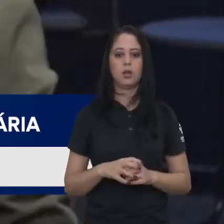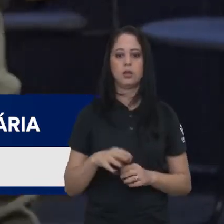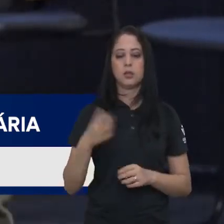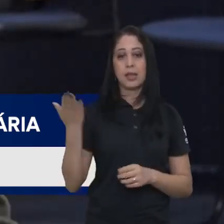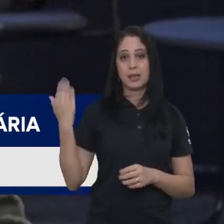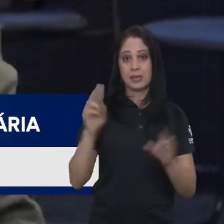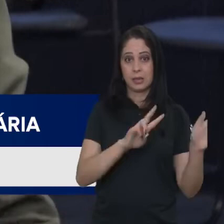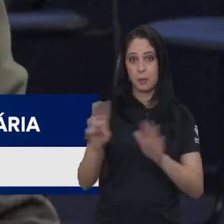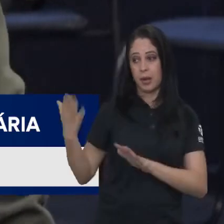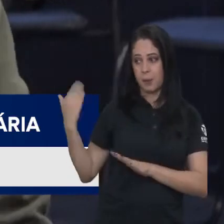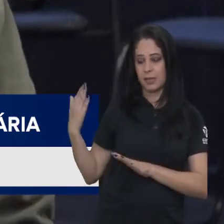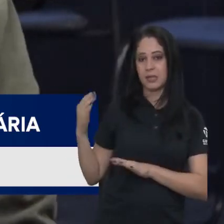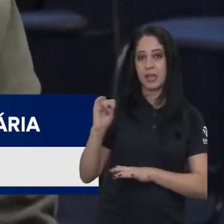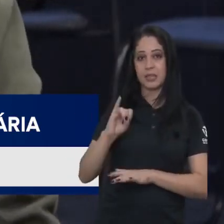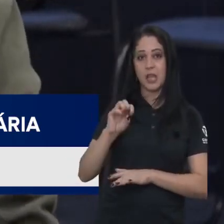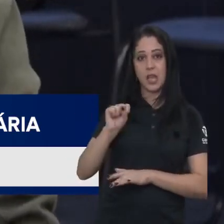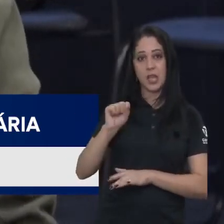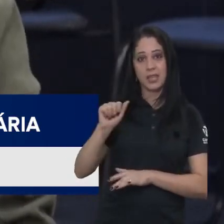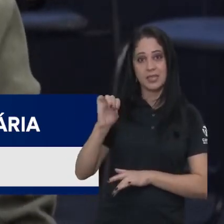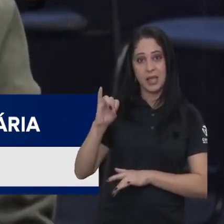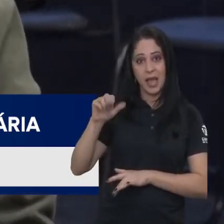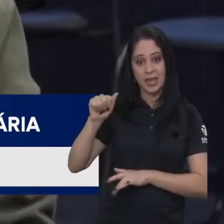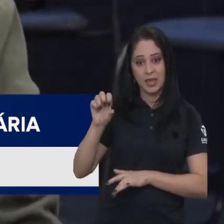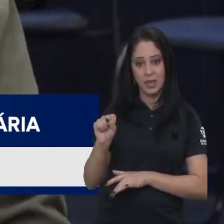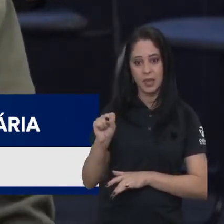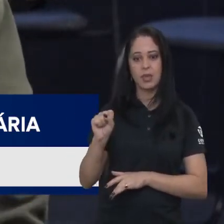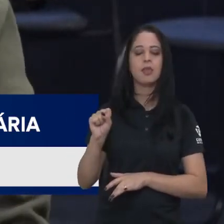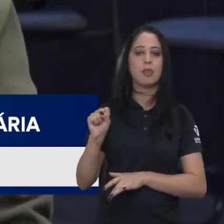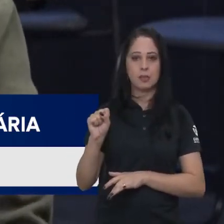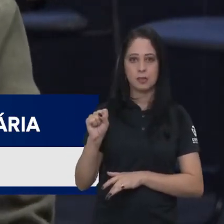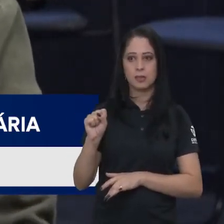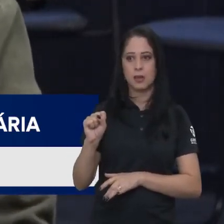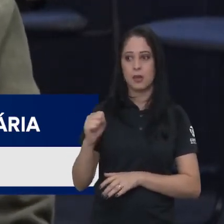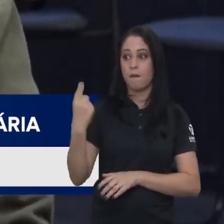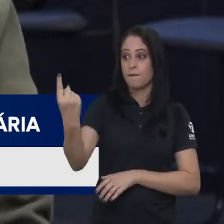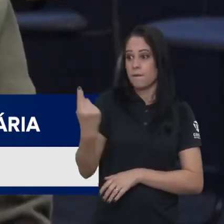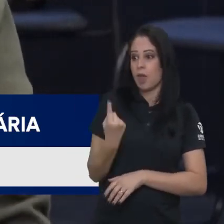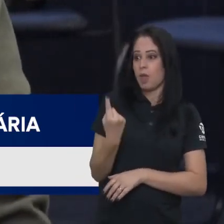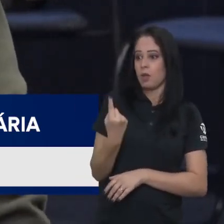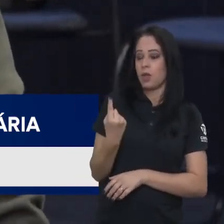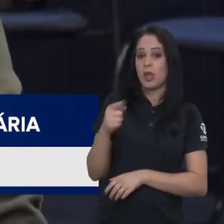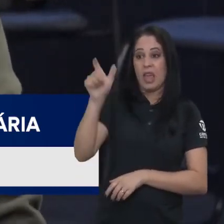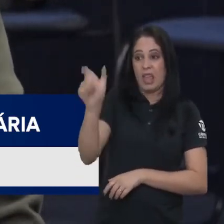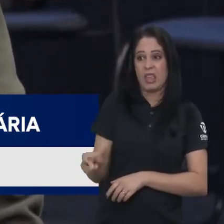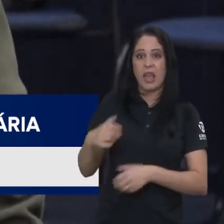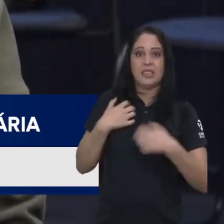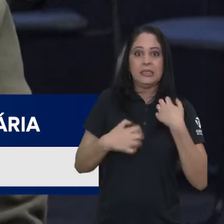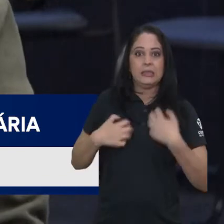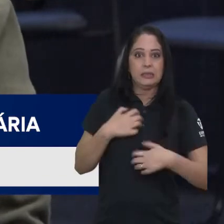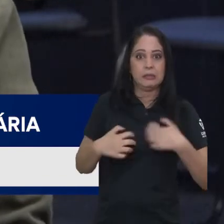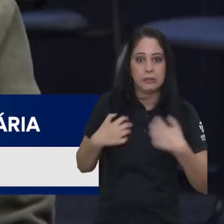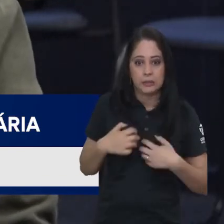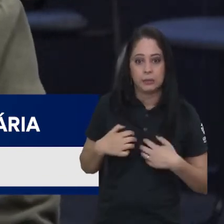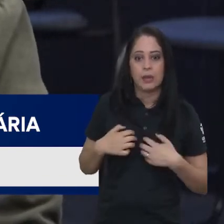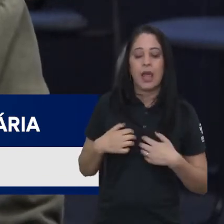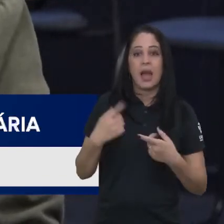Isaías me procurou desesperado que estava tendo grandes problemas no Majestic, lá de